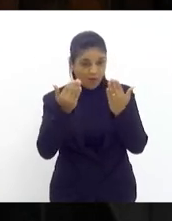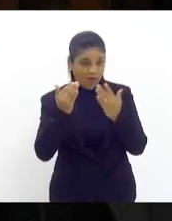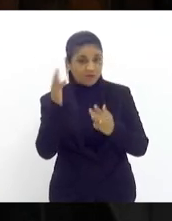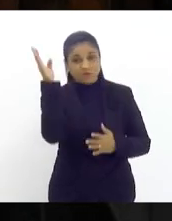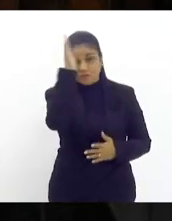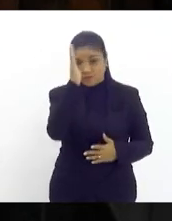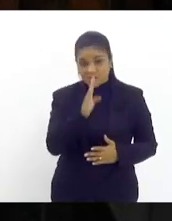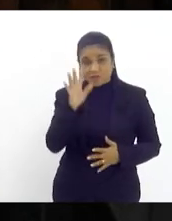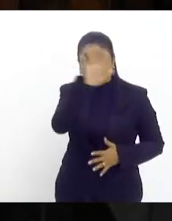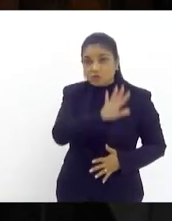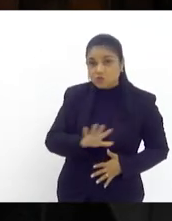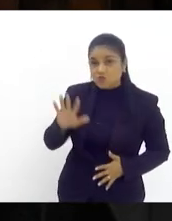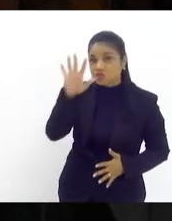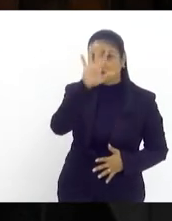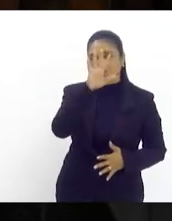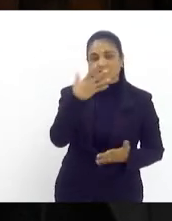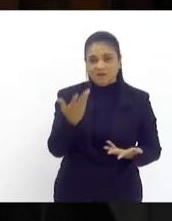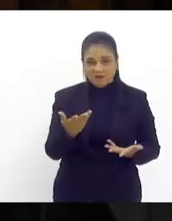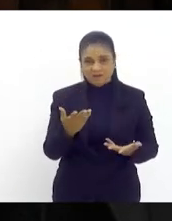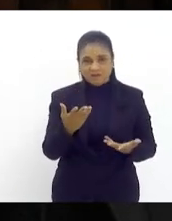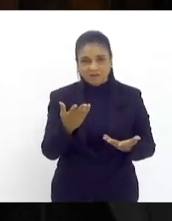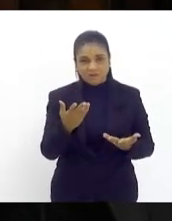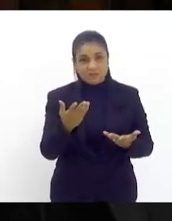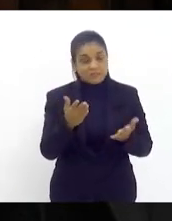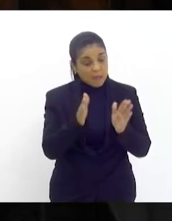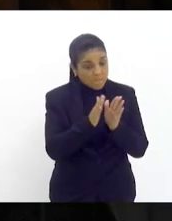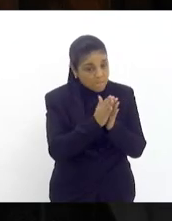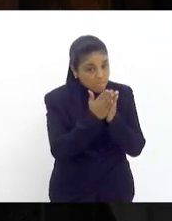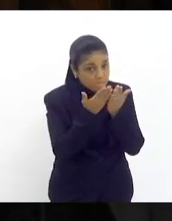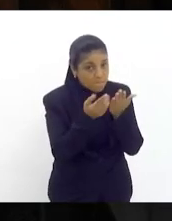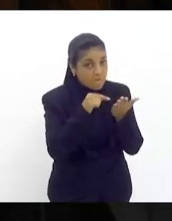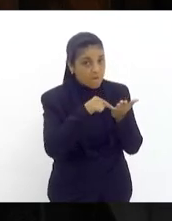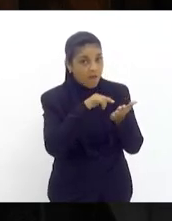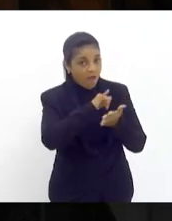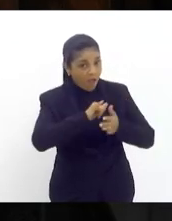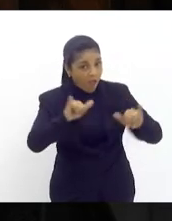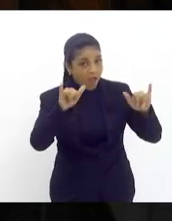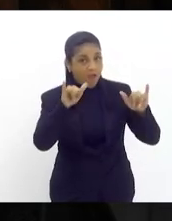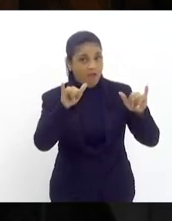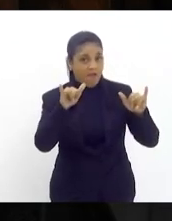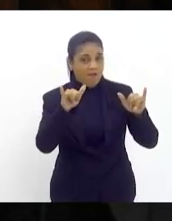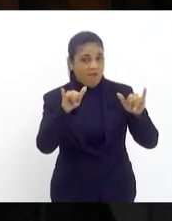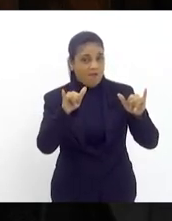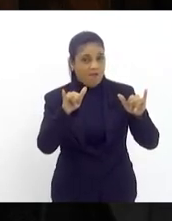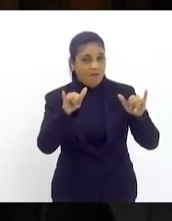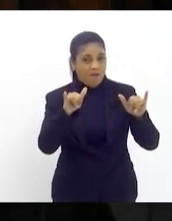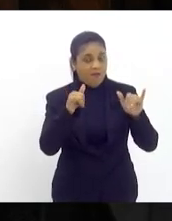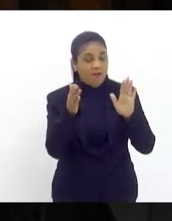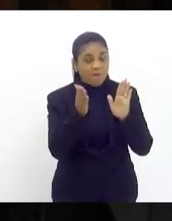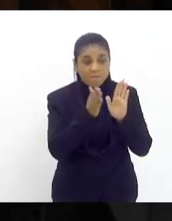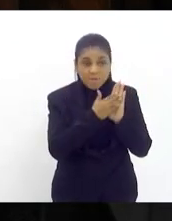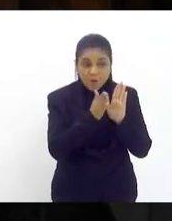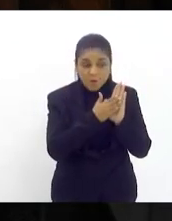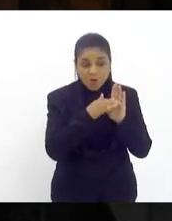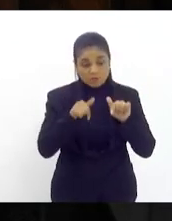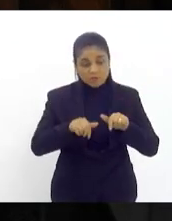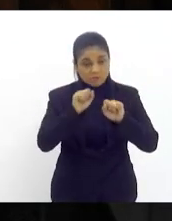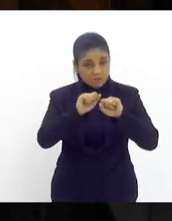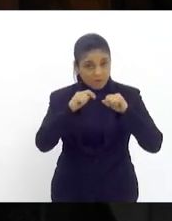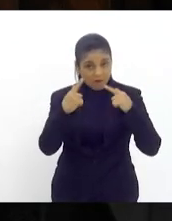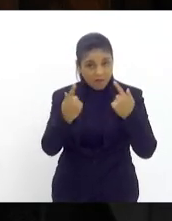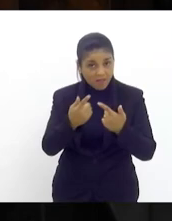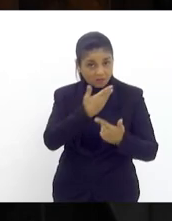menos é uma matéria jornalística a proposta que virá para casa do